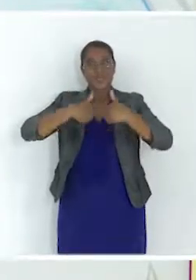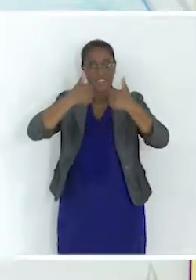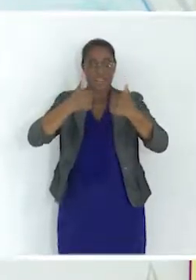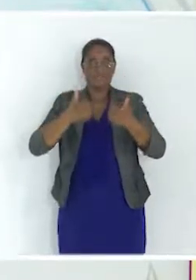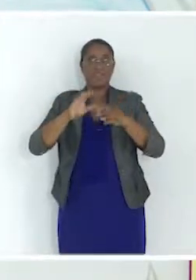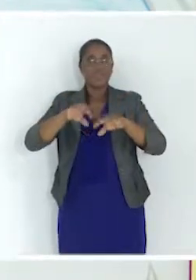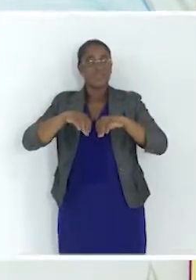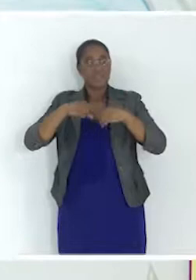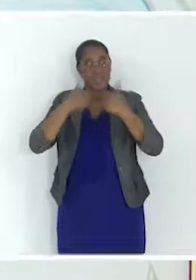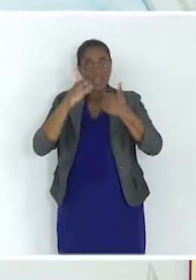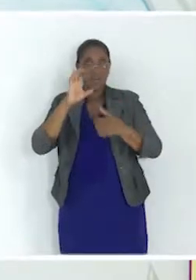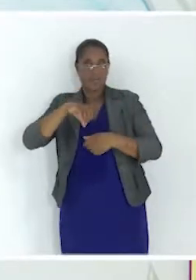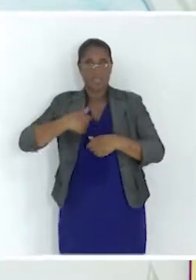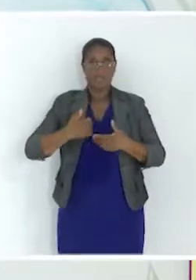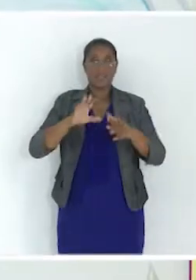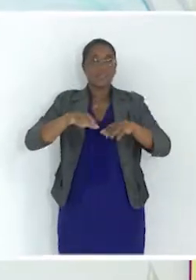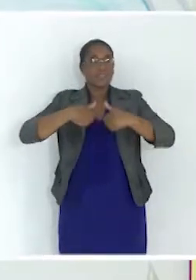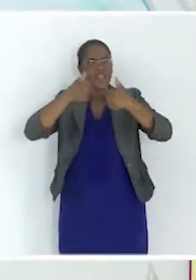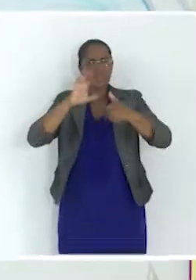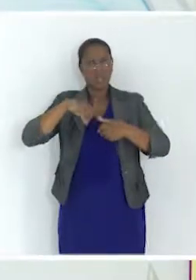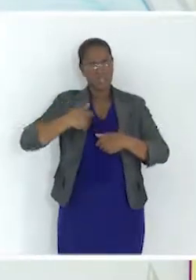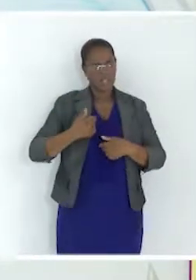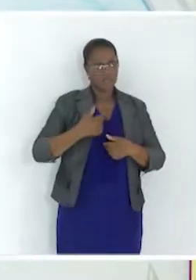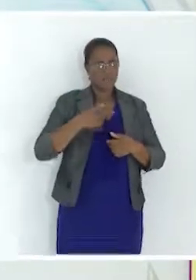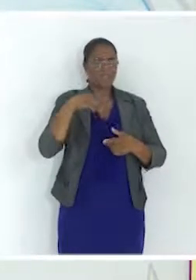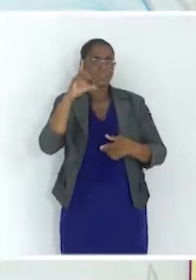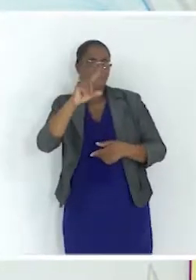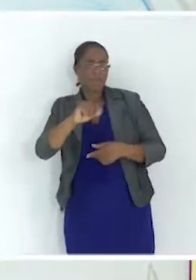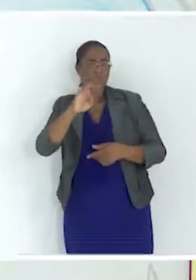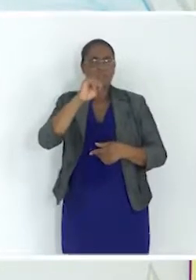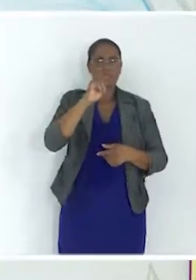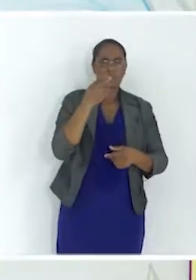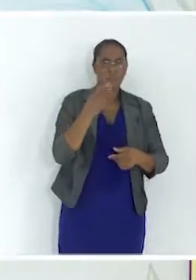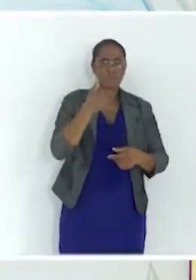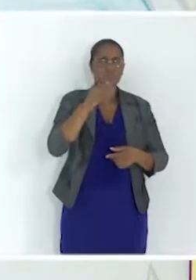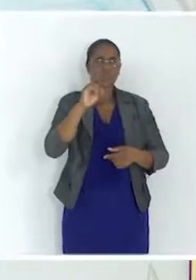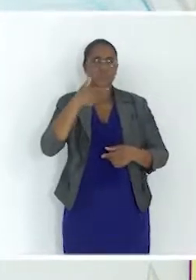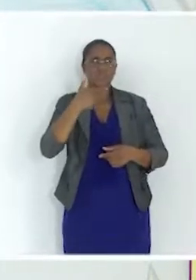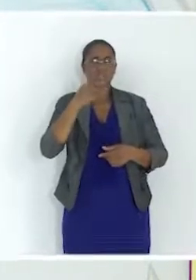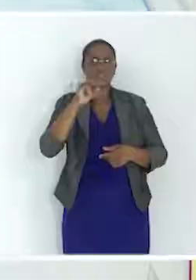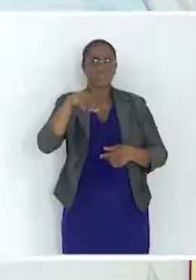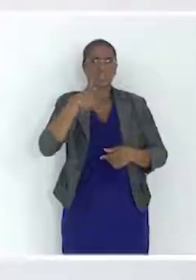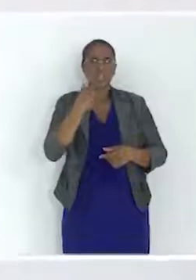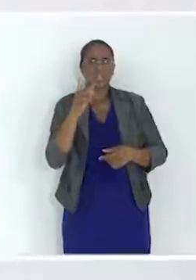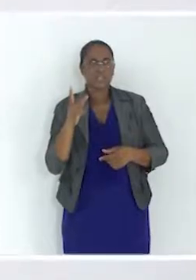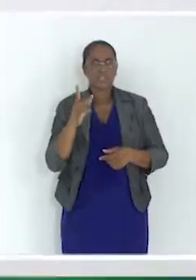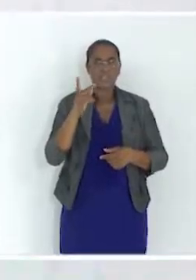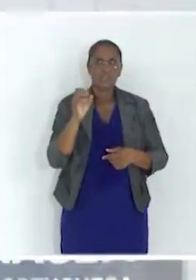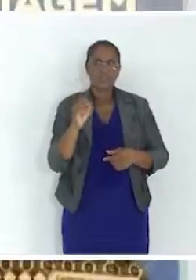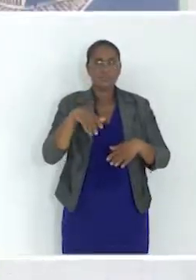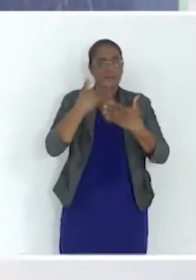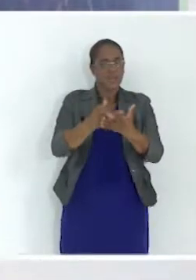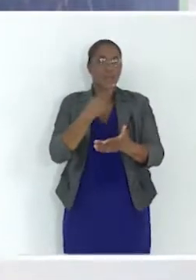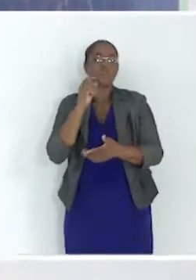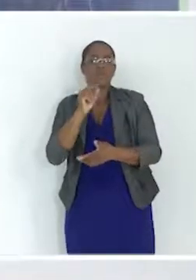ainda os substantivos também servem para dar nome aos objetos.